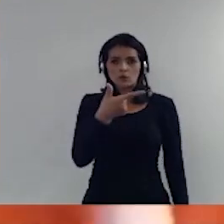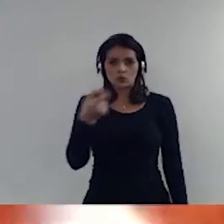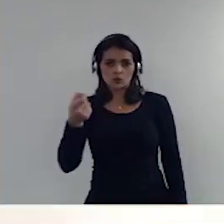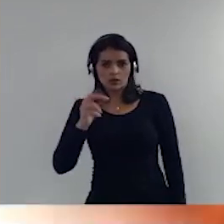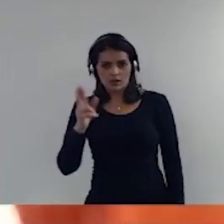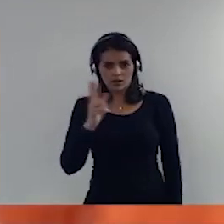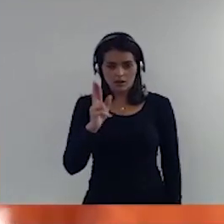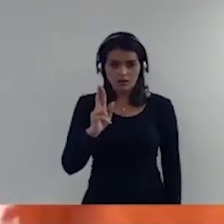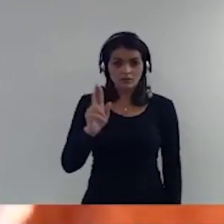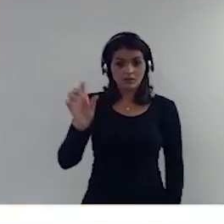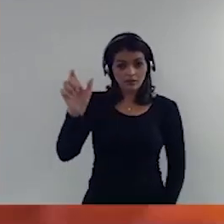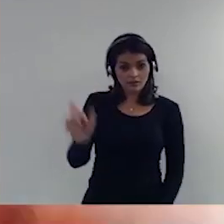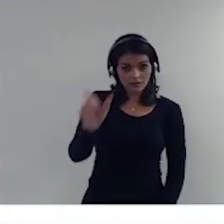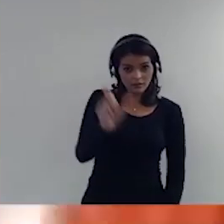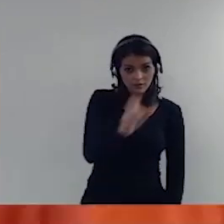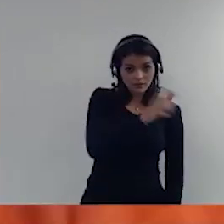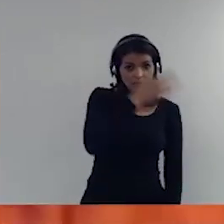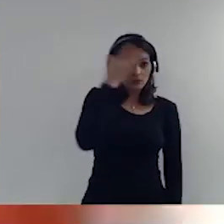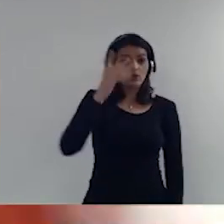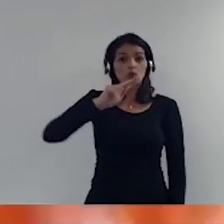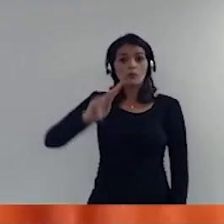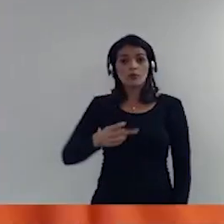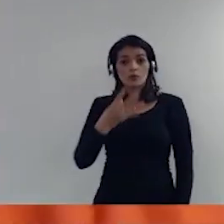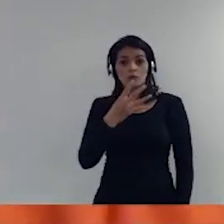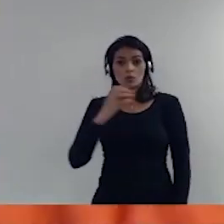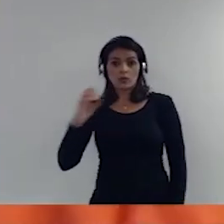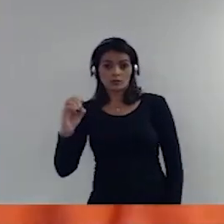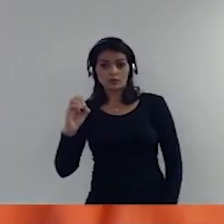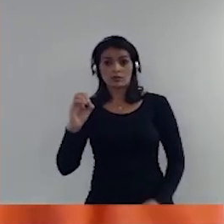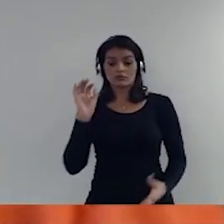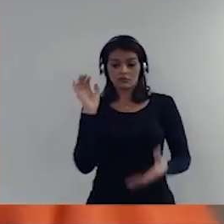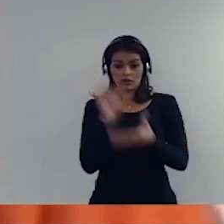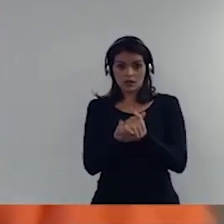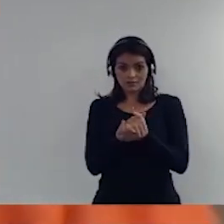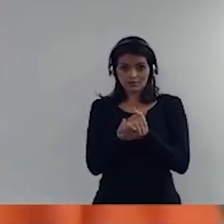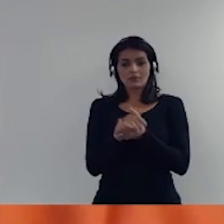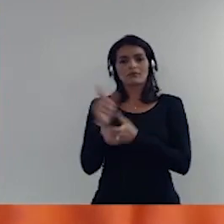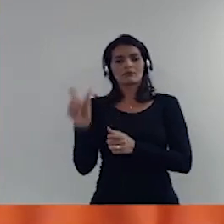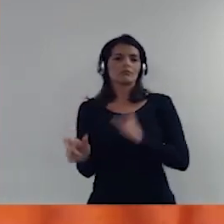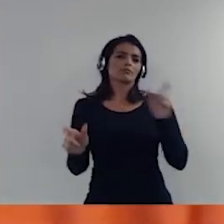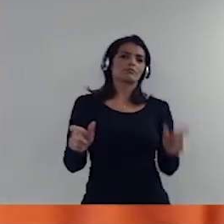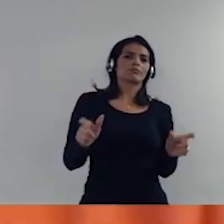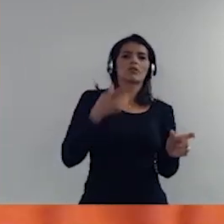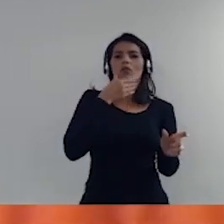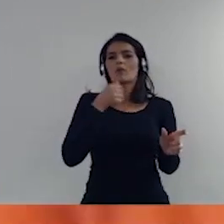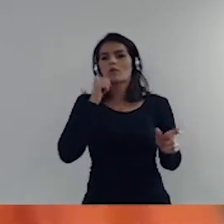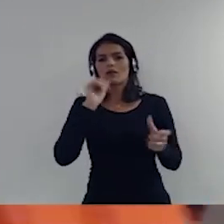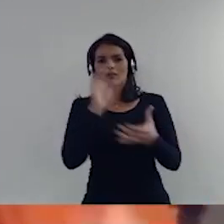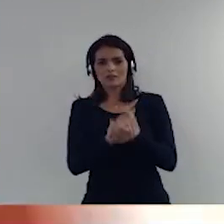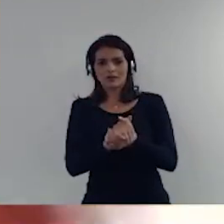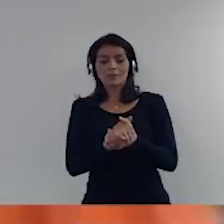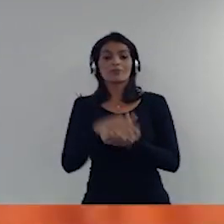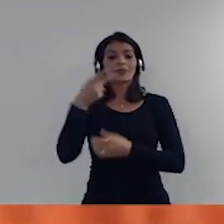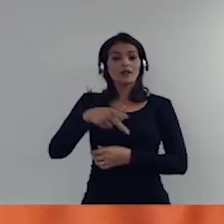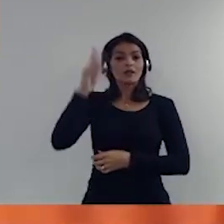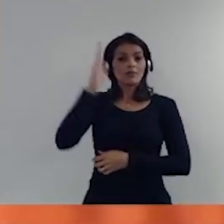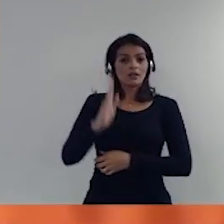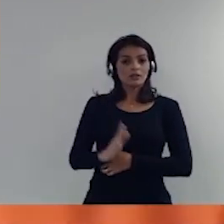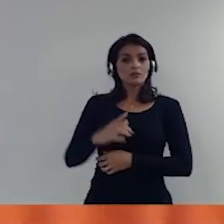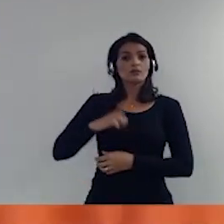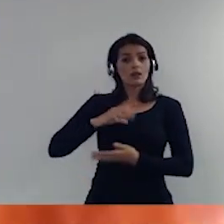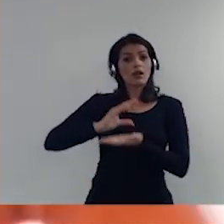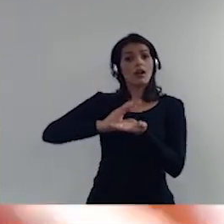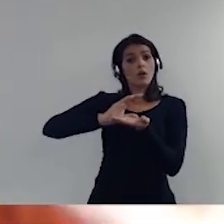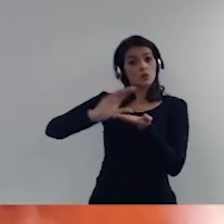1.200 por pessoa e 2.400 por casal, o valor do auxílio emergencial. No Brasil, a gente tem um